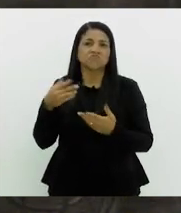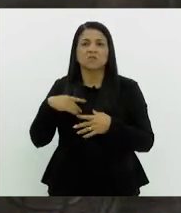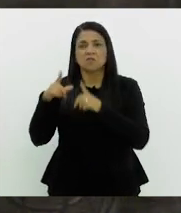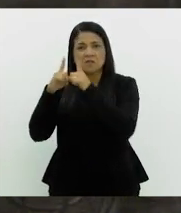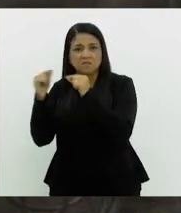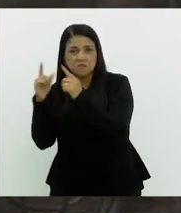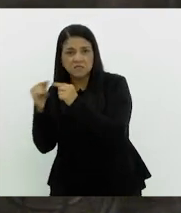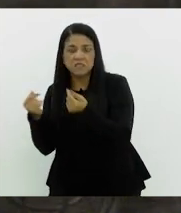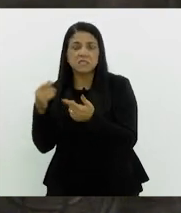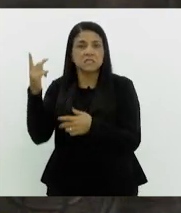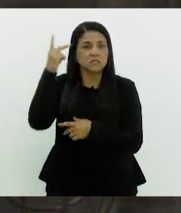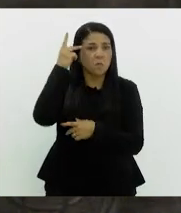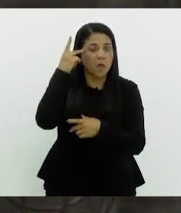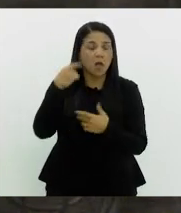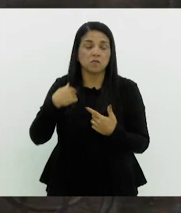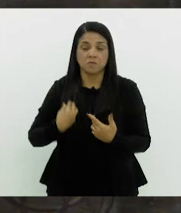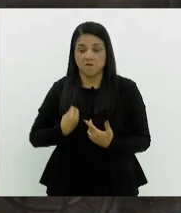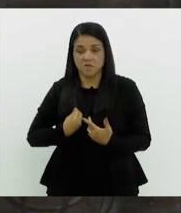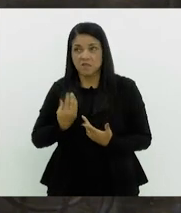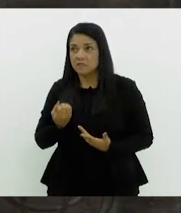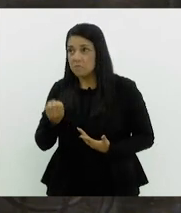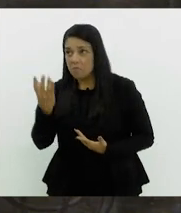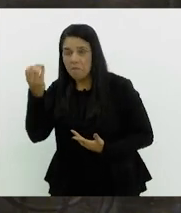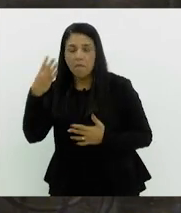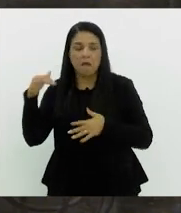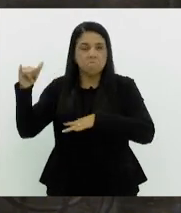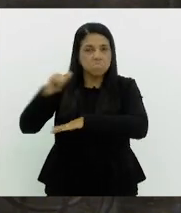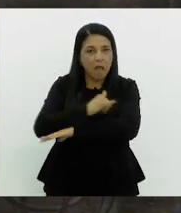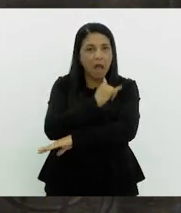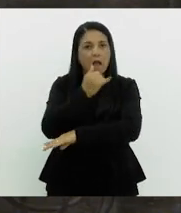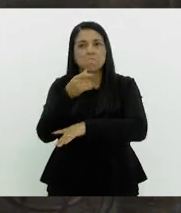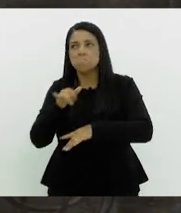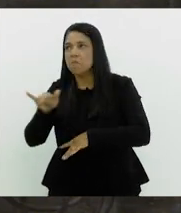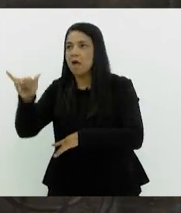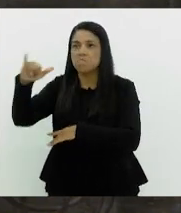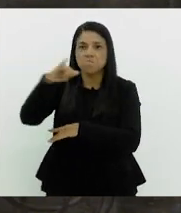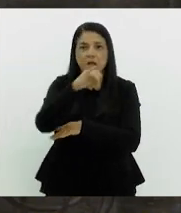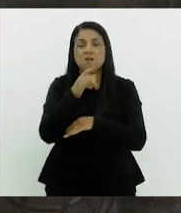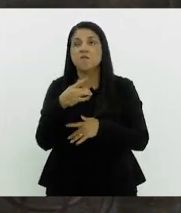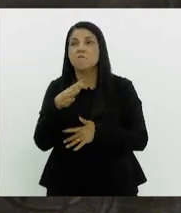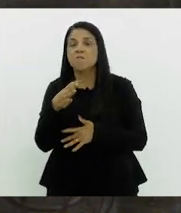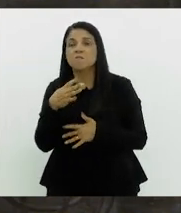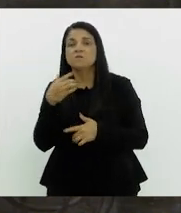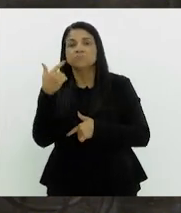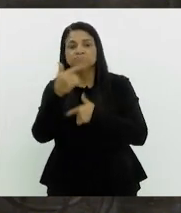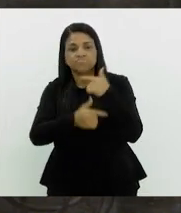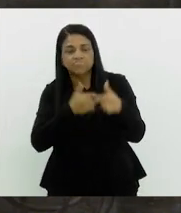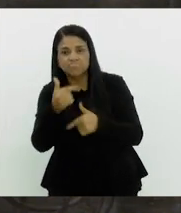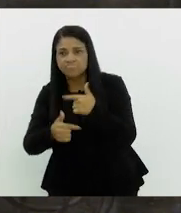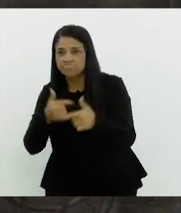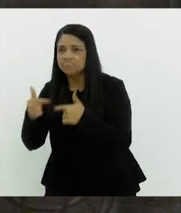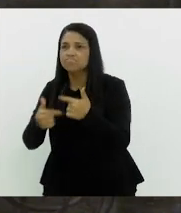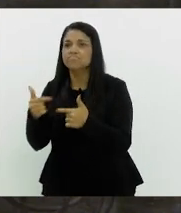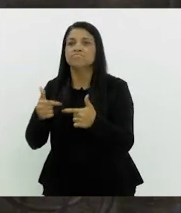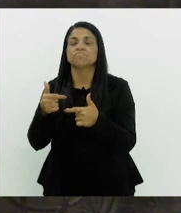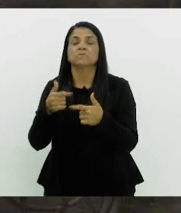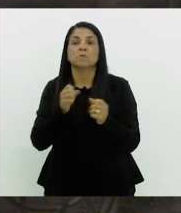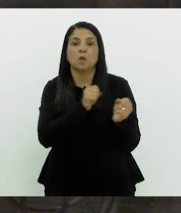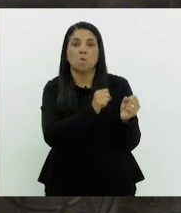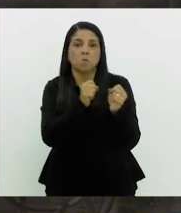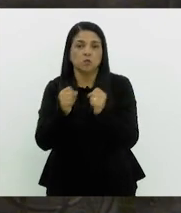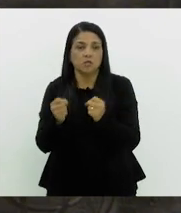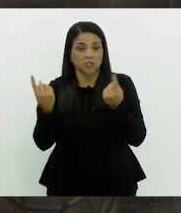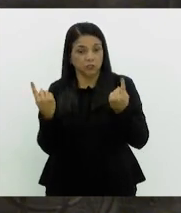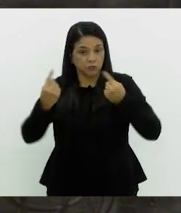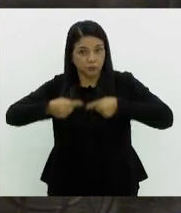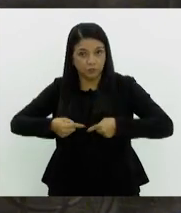viajando, buscando a conquista e a disputa pelo poder daquilo que os tribunais de contas